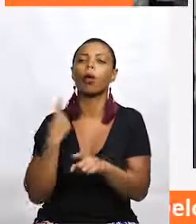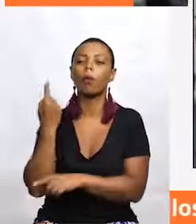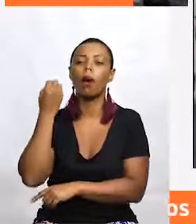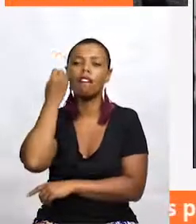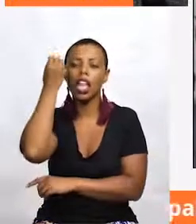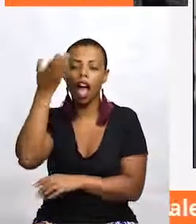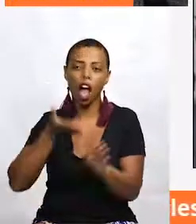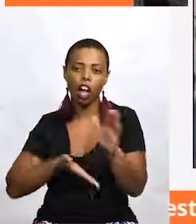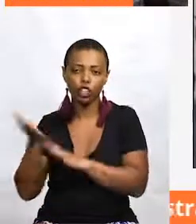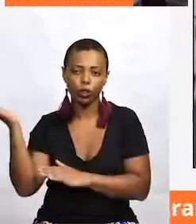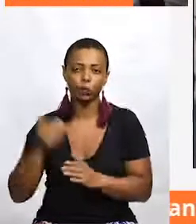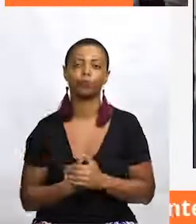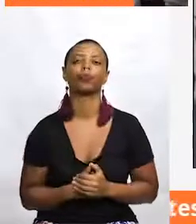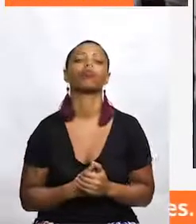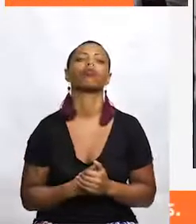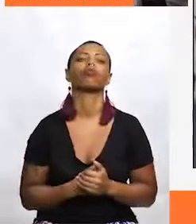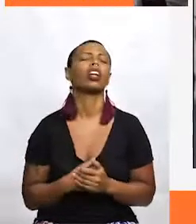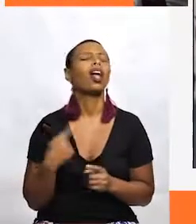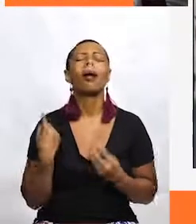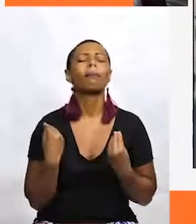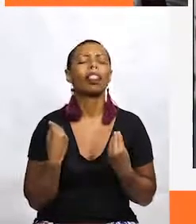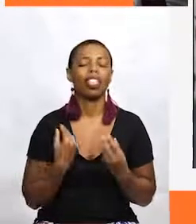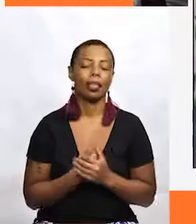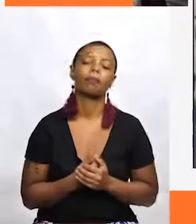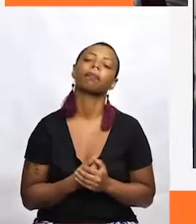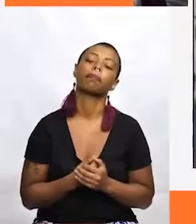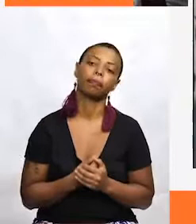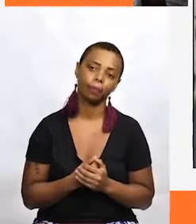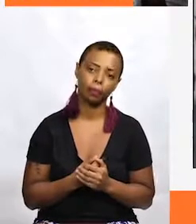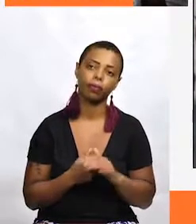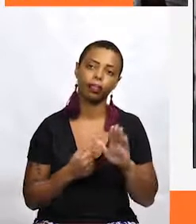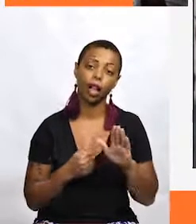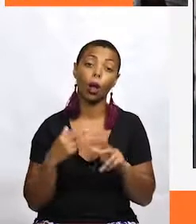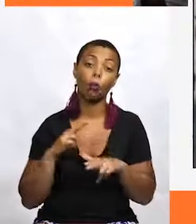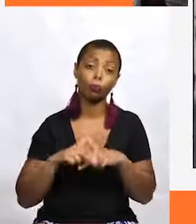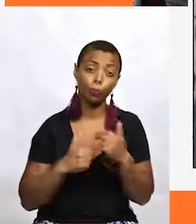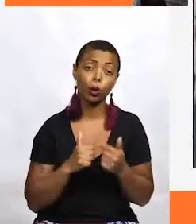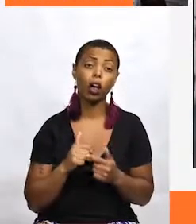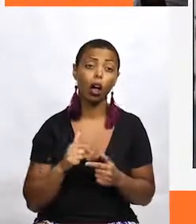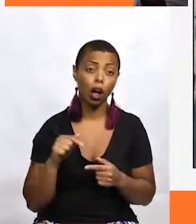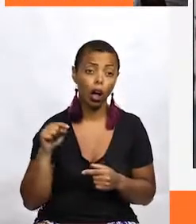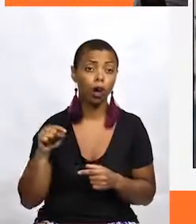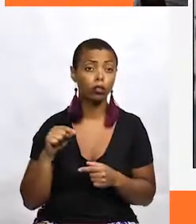fiz. Por que eu estou falando isso? Né? Porque é isso,